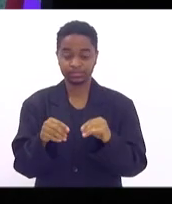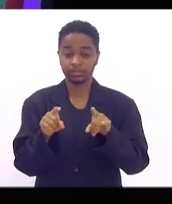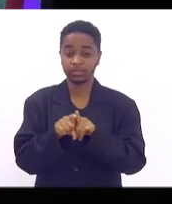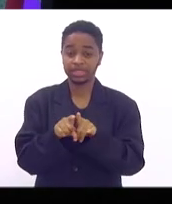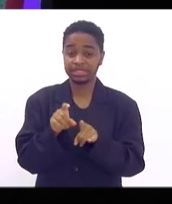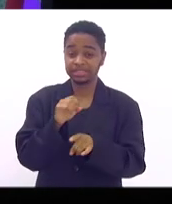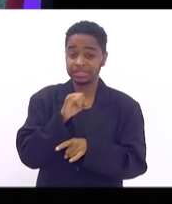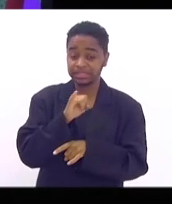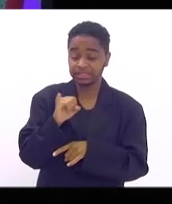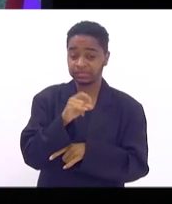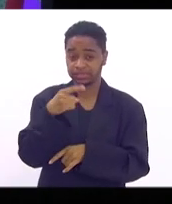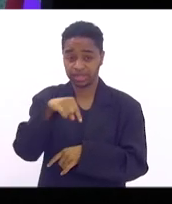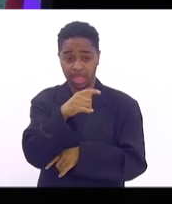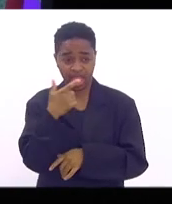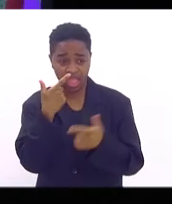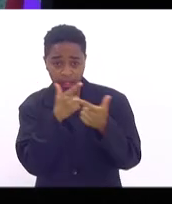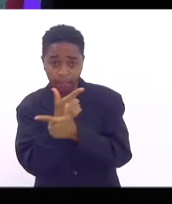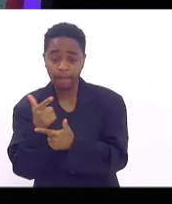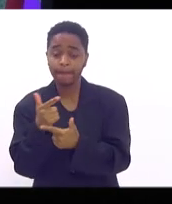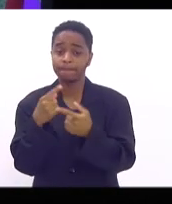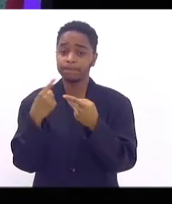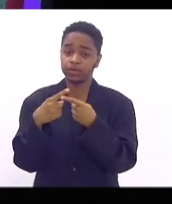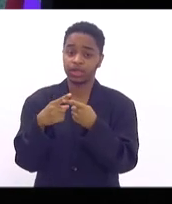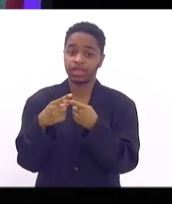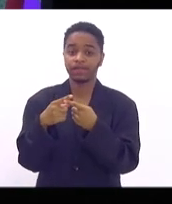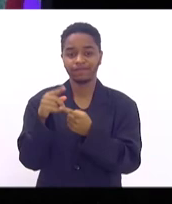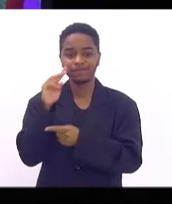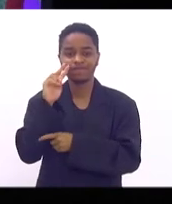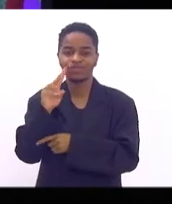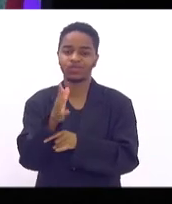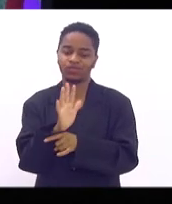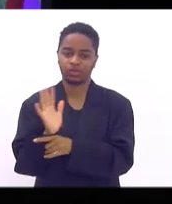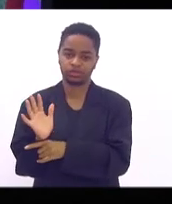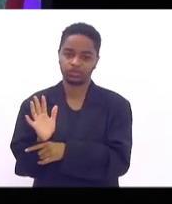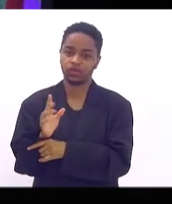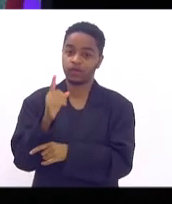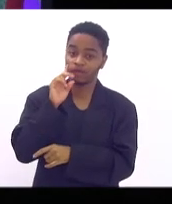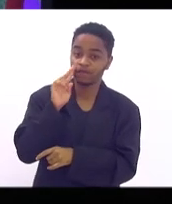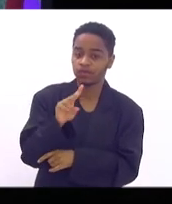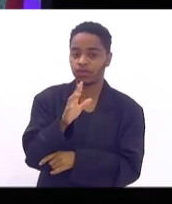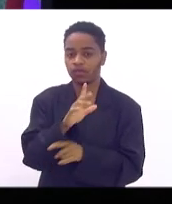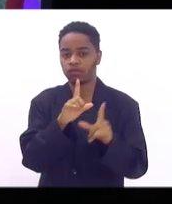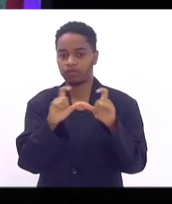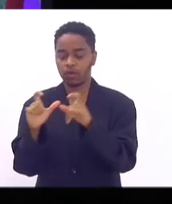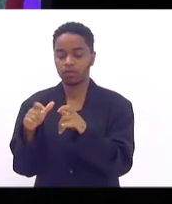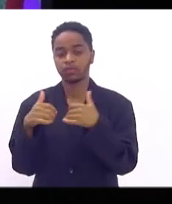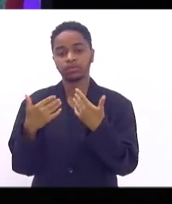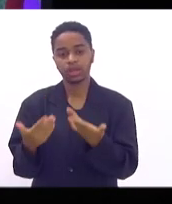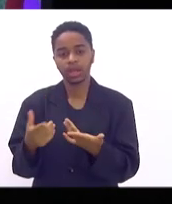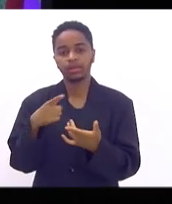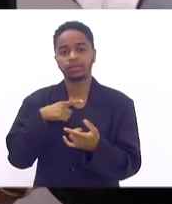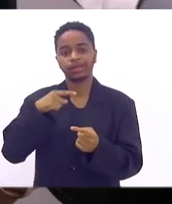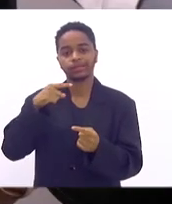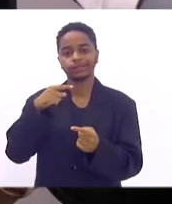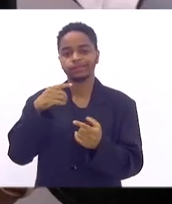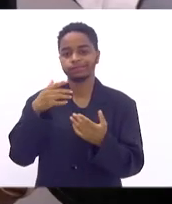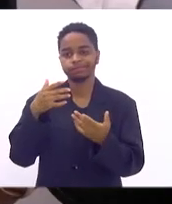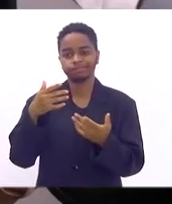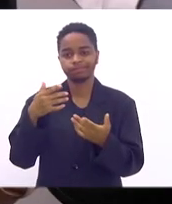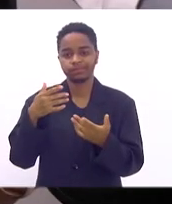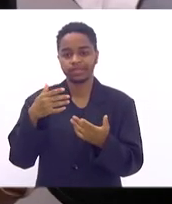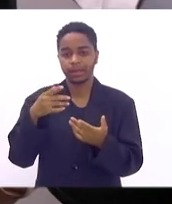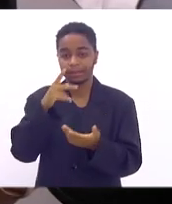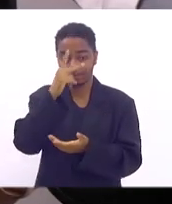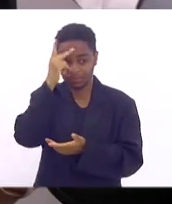estão falando de mim, porque vocês viram, né? Então, há uma descredibilidade da fala